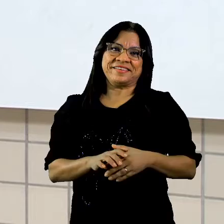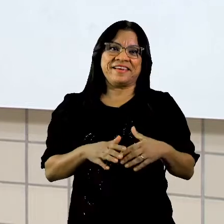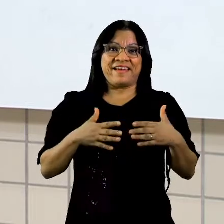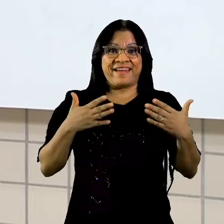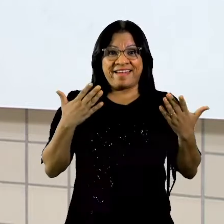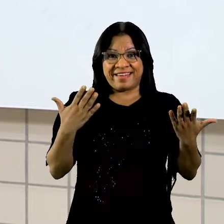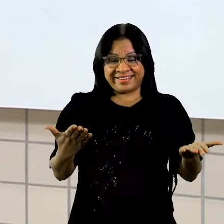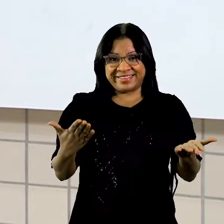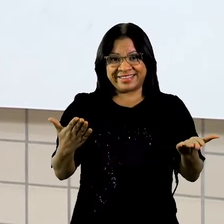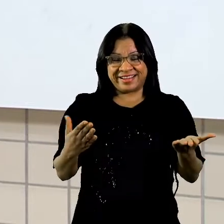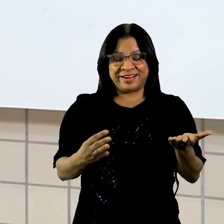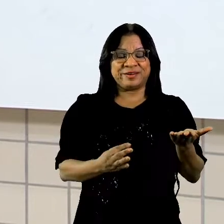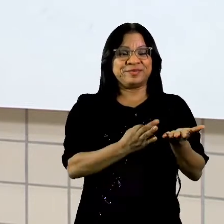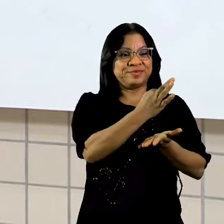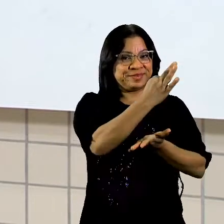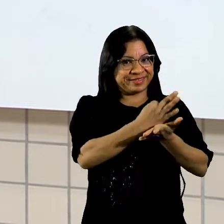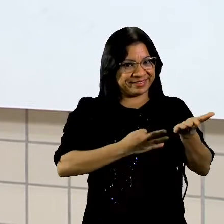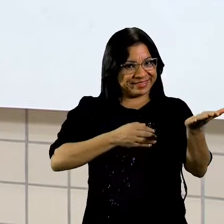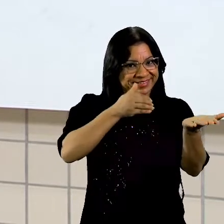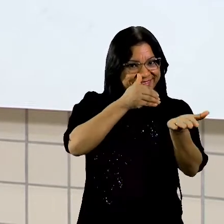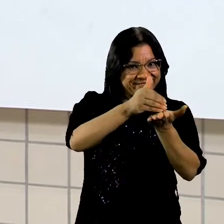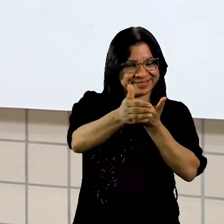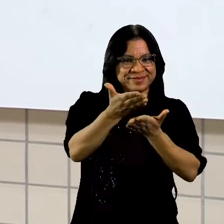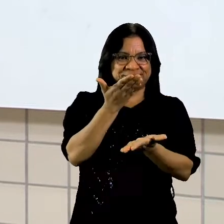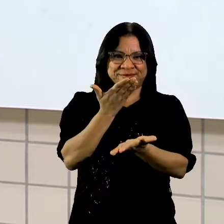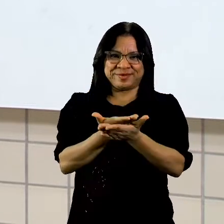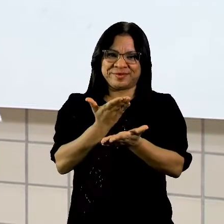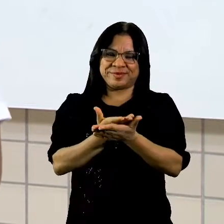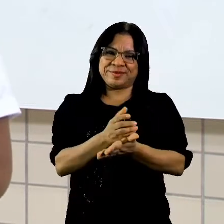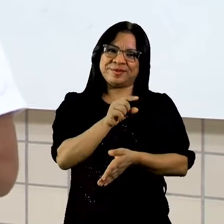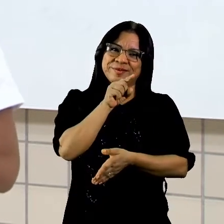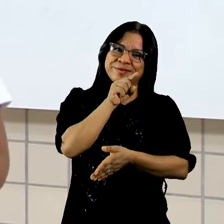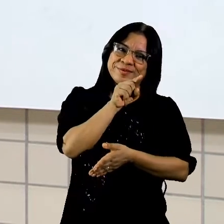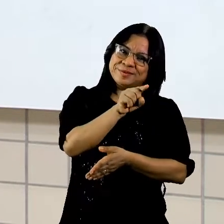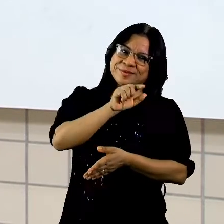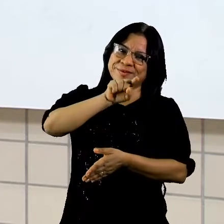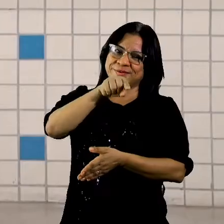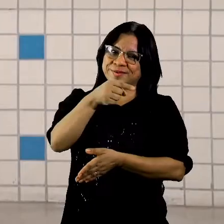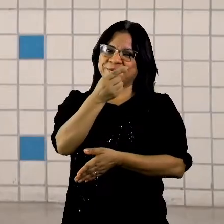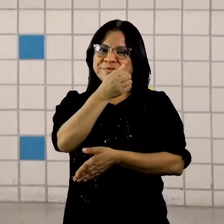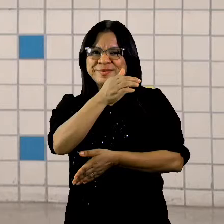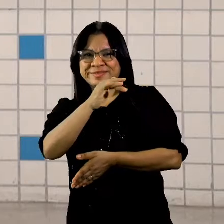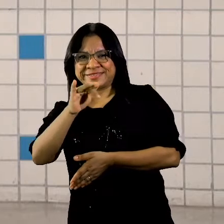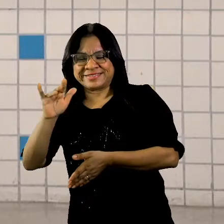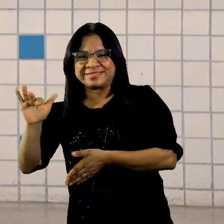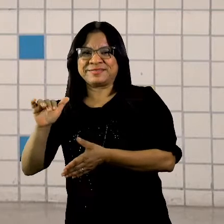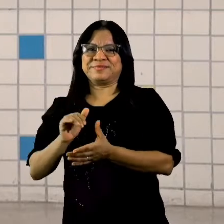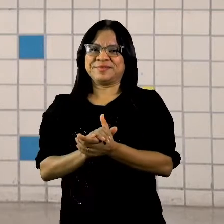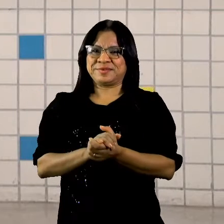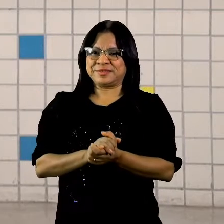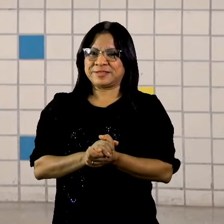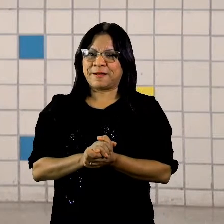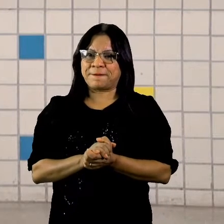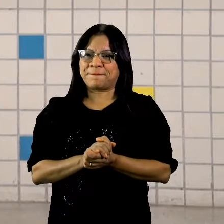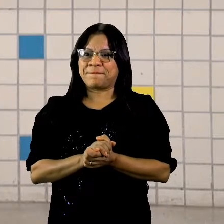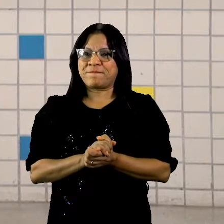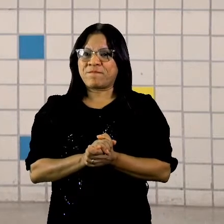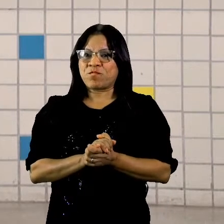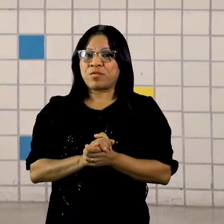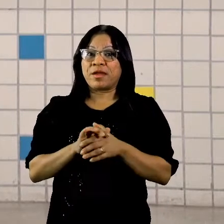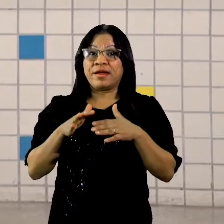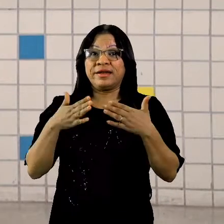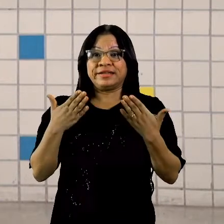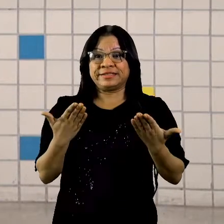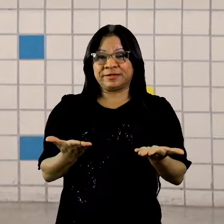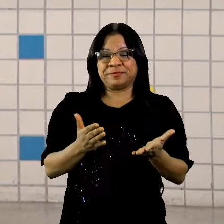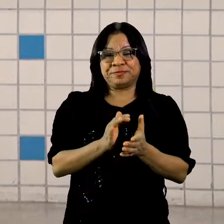nossos estudos sobre os sinais de pontuação. Vamos para os slides. Nesta questão número 1, na passagem, encontramos